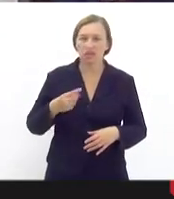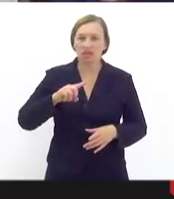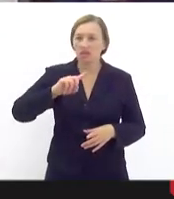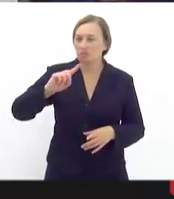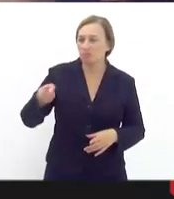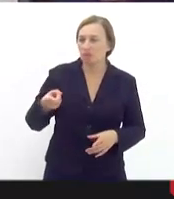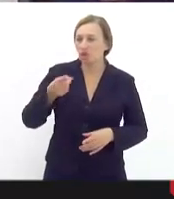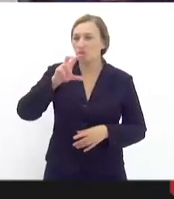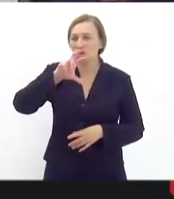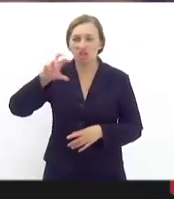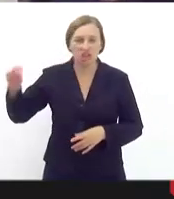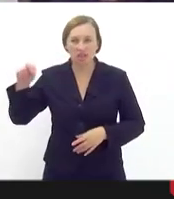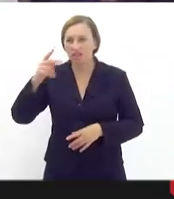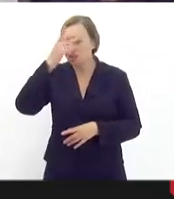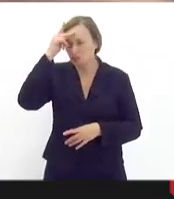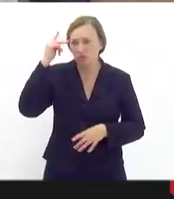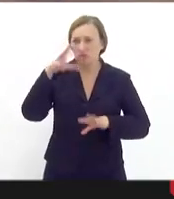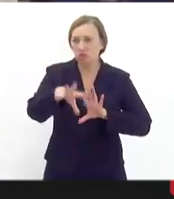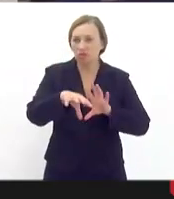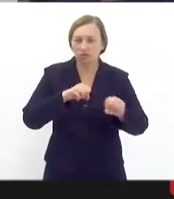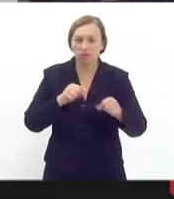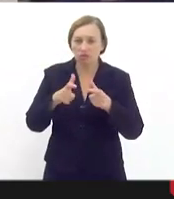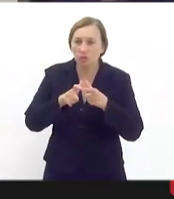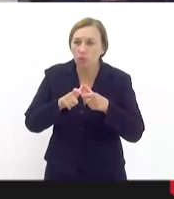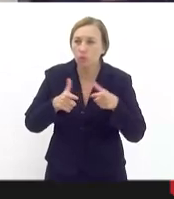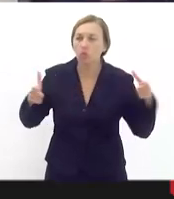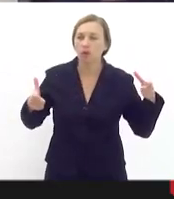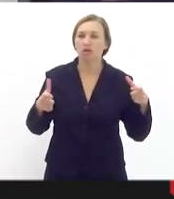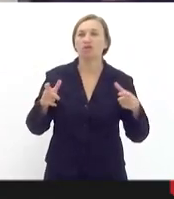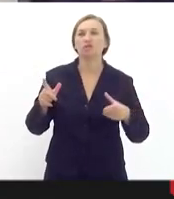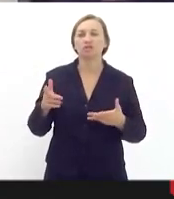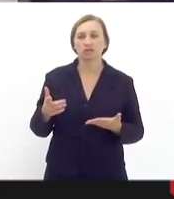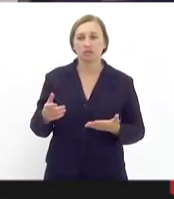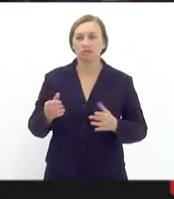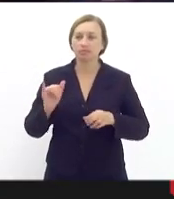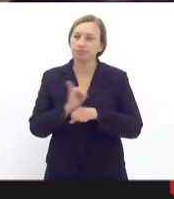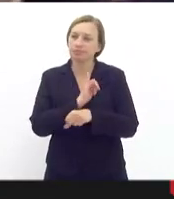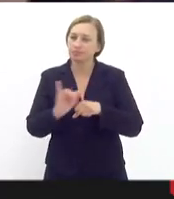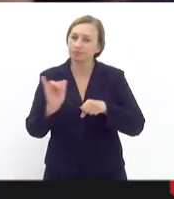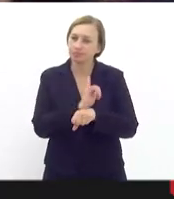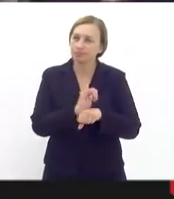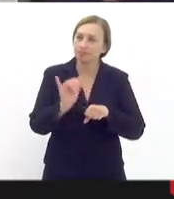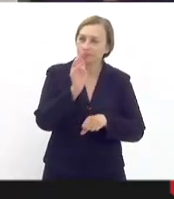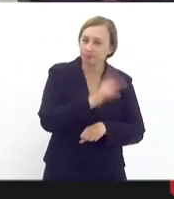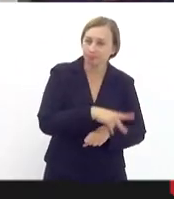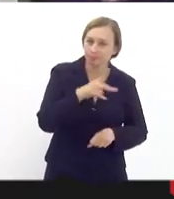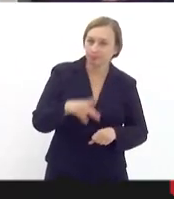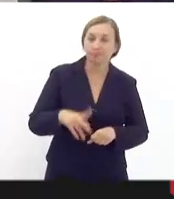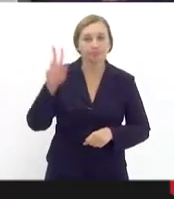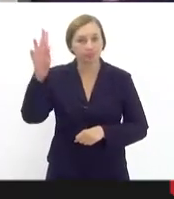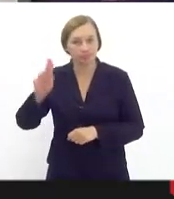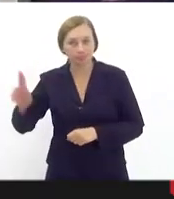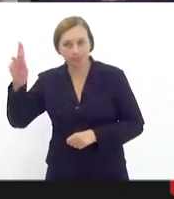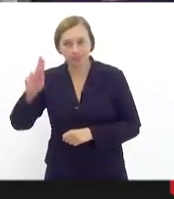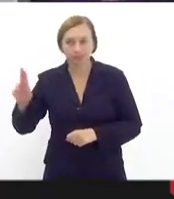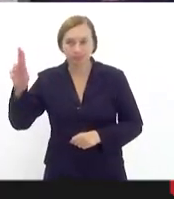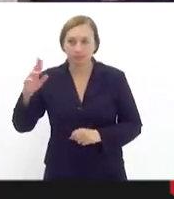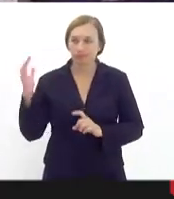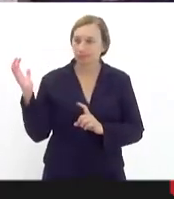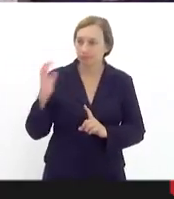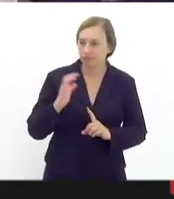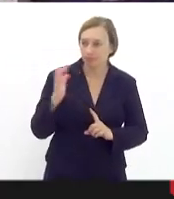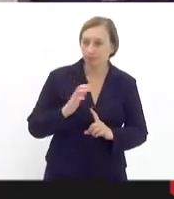1.500 pessoas, ou seja, uma formação massiva também, né? E articulando professor universitário